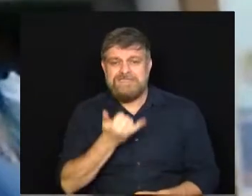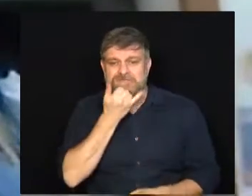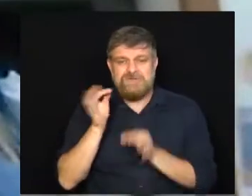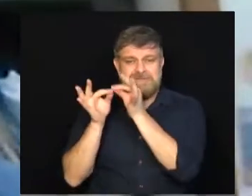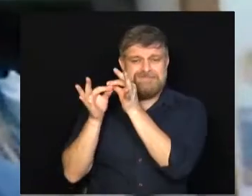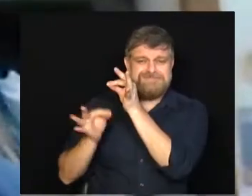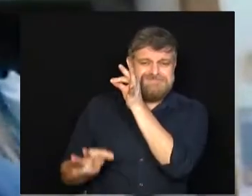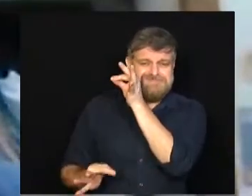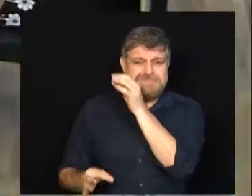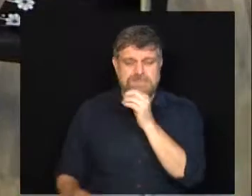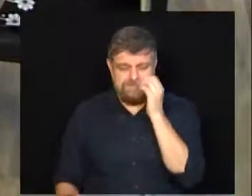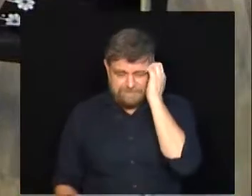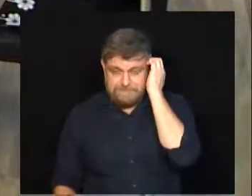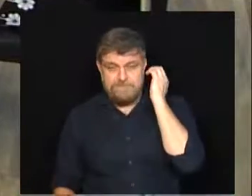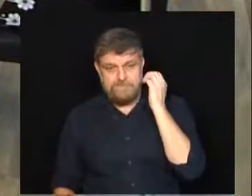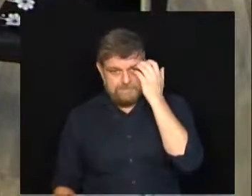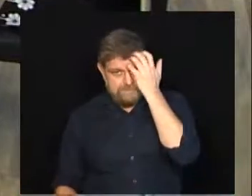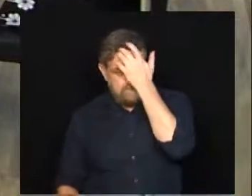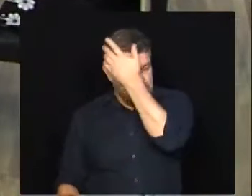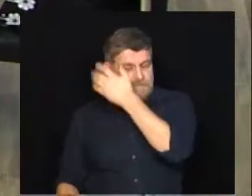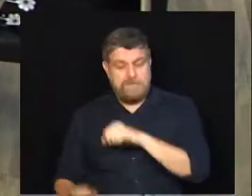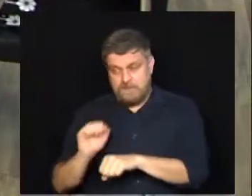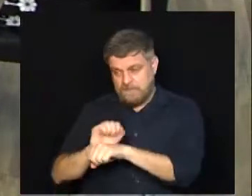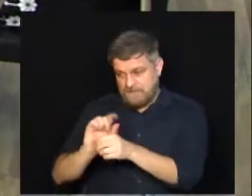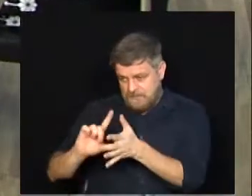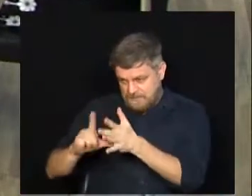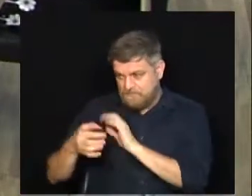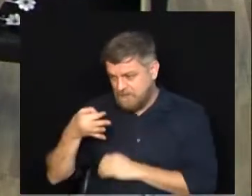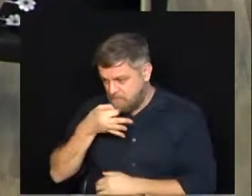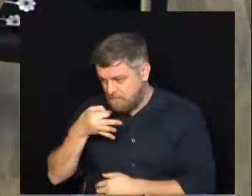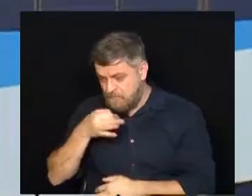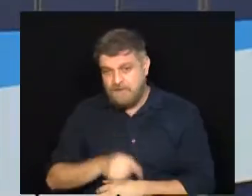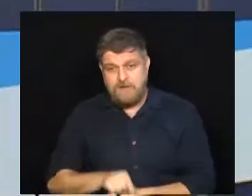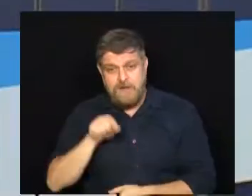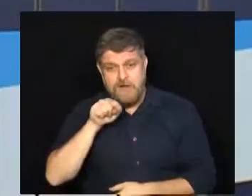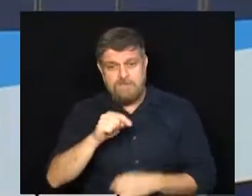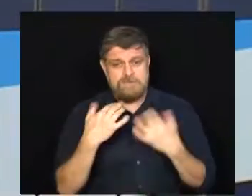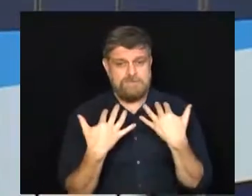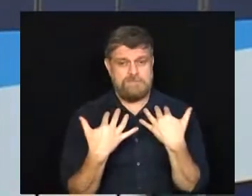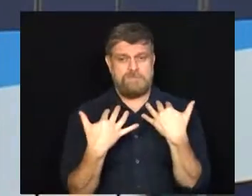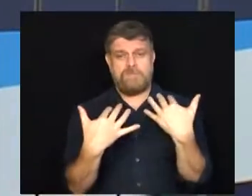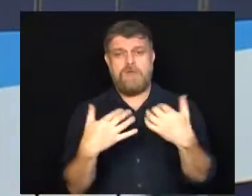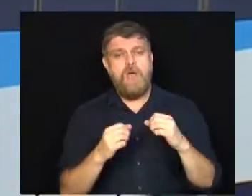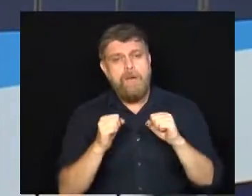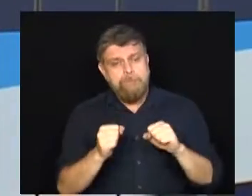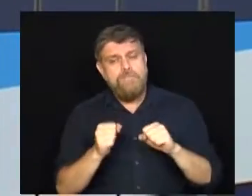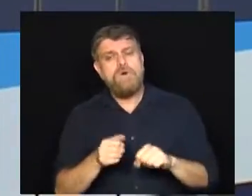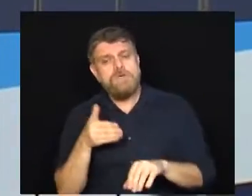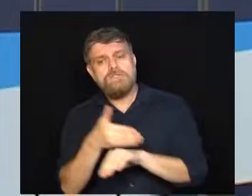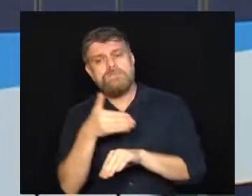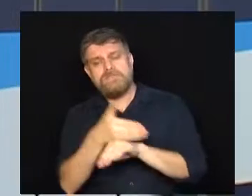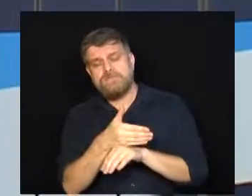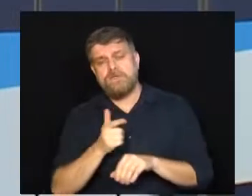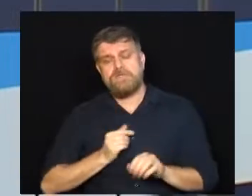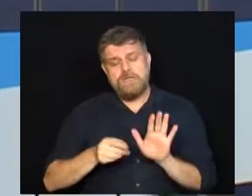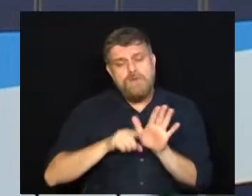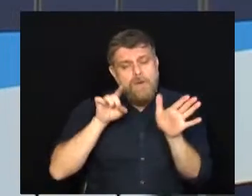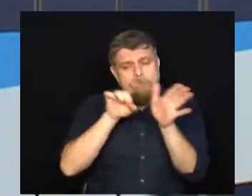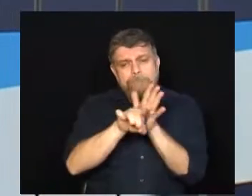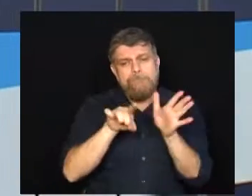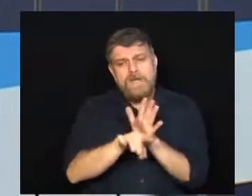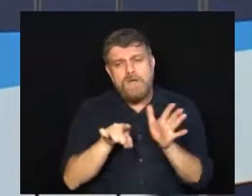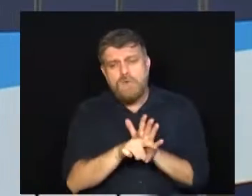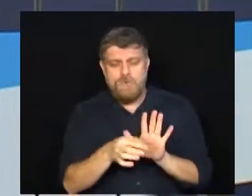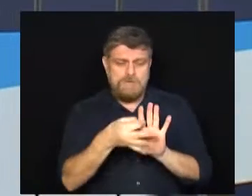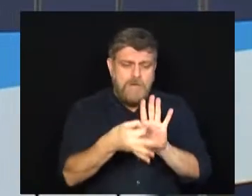Imagina, obrigada, Mariante. A gente volta já já com você, porque olha só, você que assiste Questão de Ordem pode participar mandando a sua pergunta ou a sua